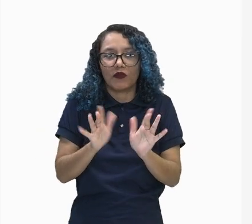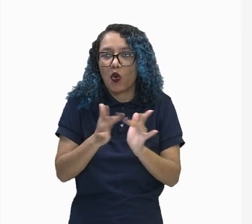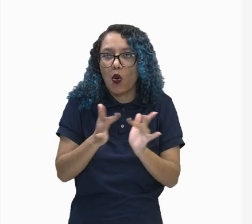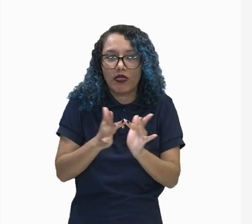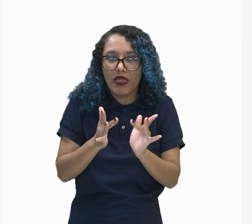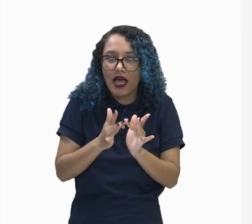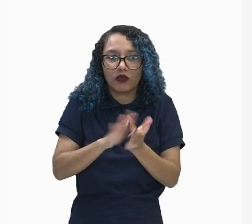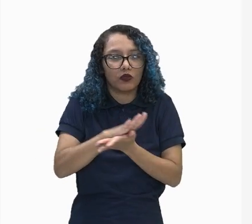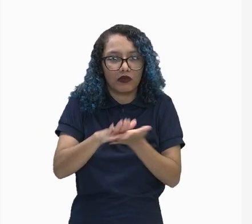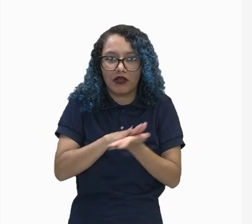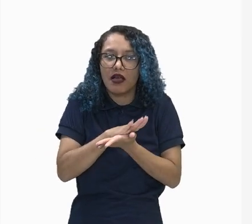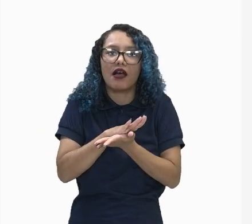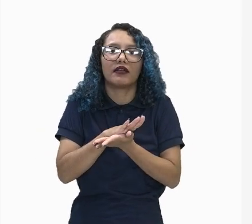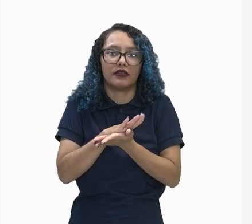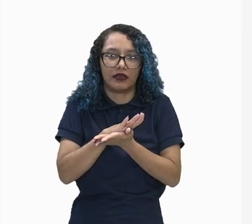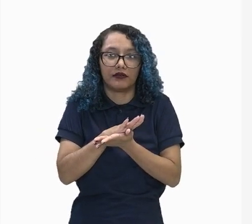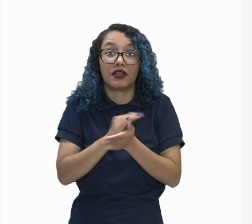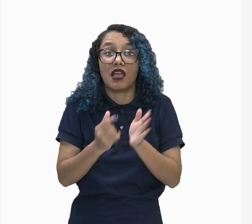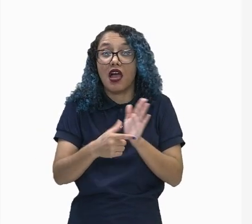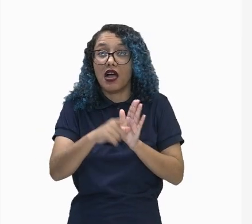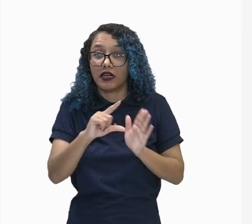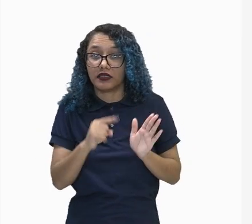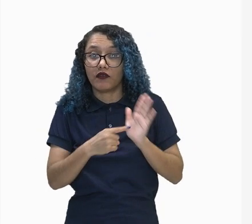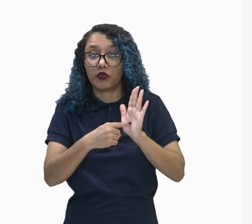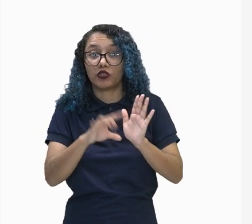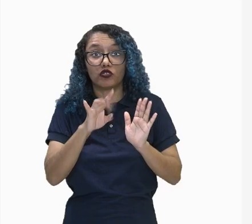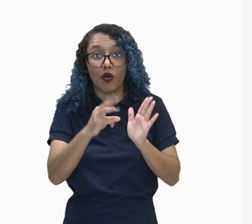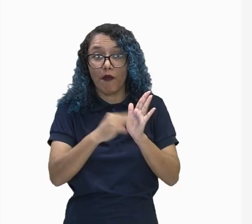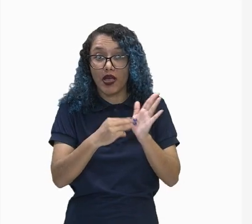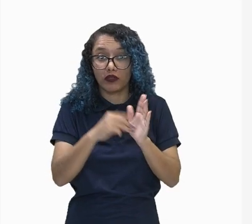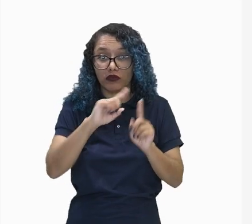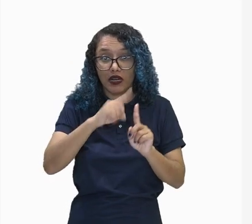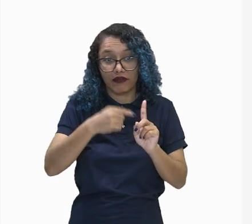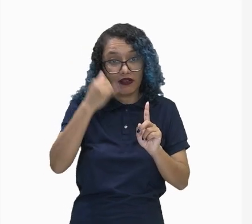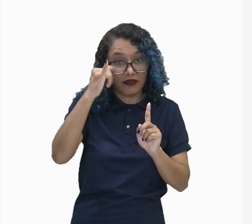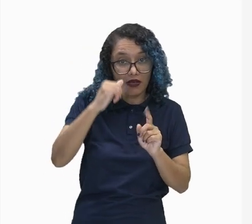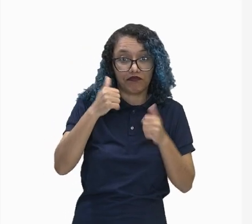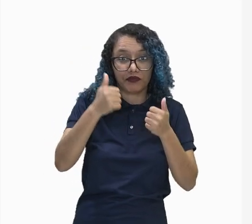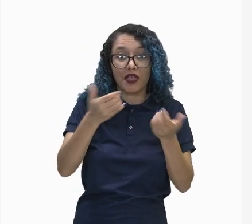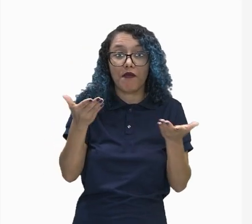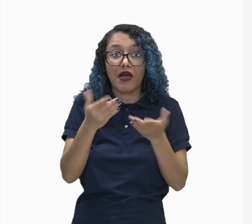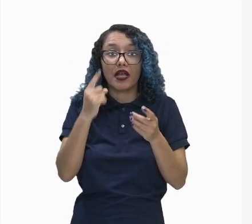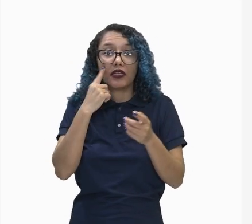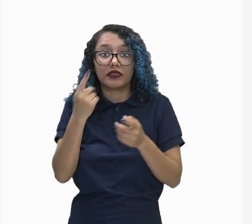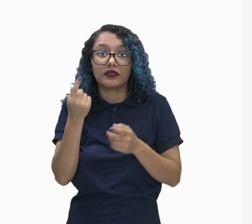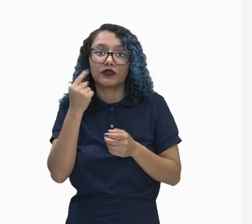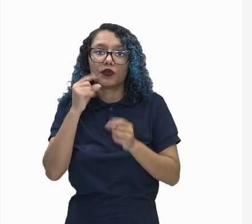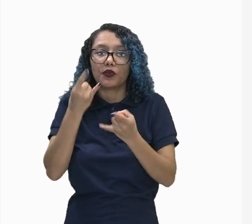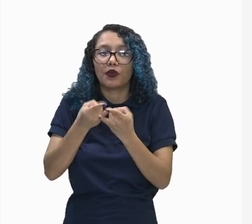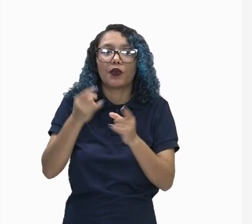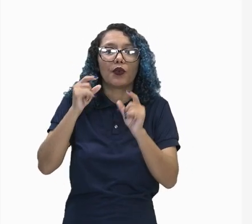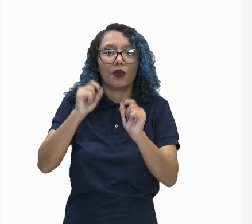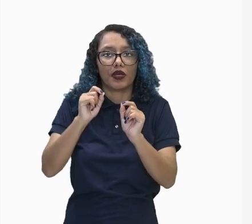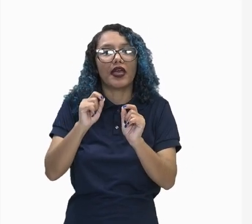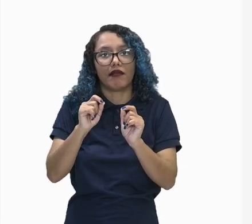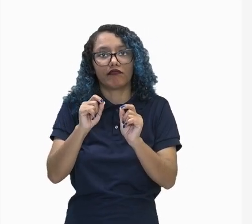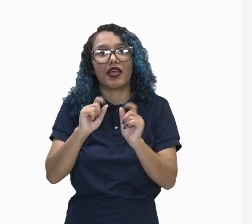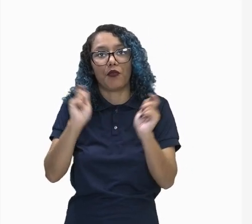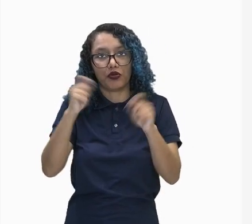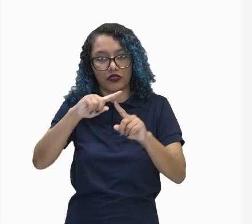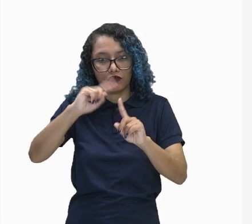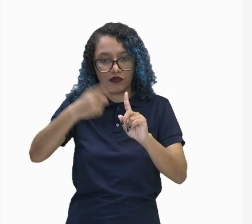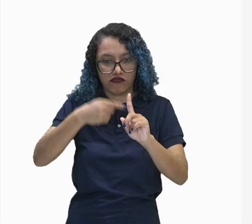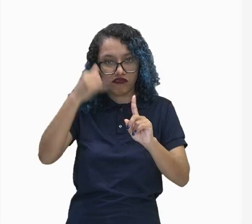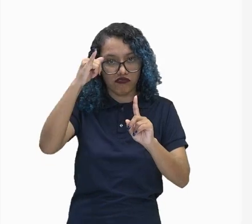vendo apenas métodos contraceptivos. Agora a gente está vendo aí um método contraceptivo que, além de prevenir contra uma